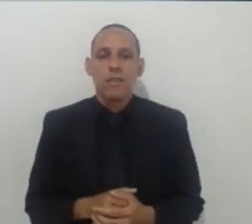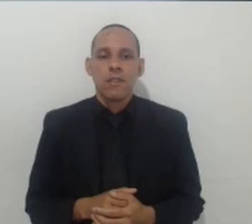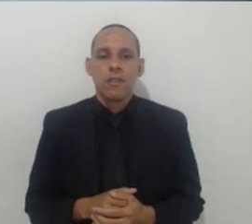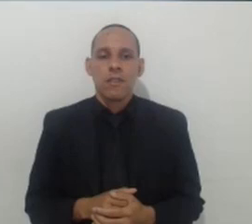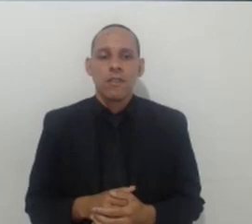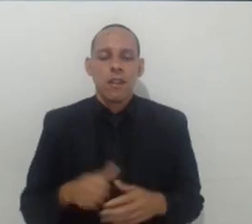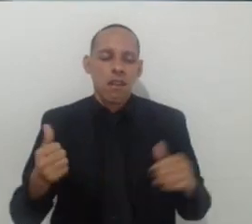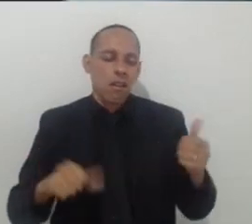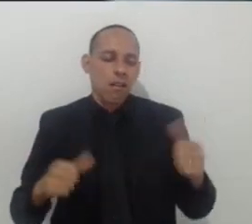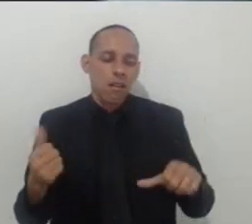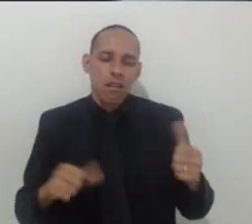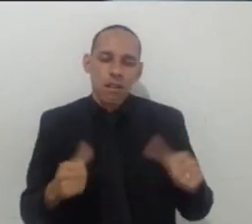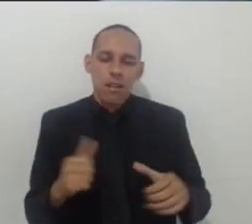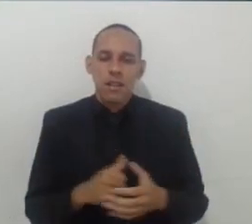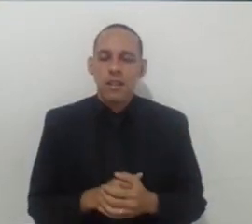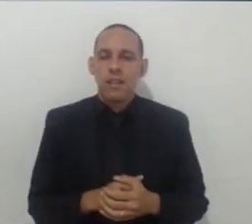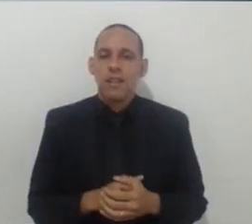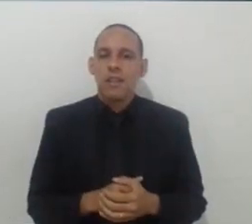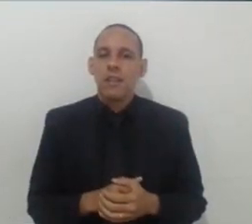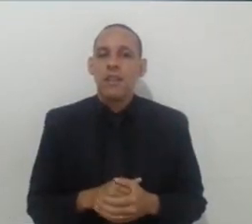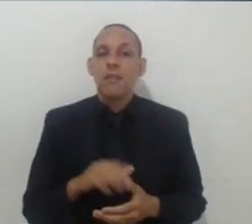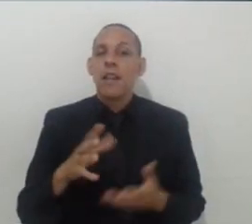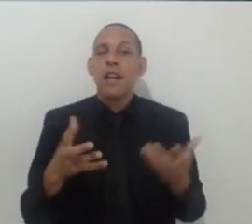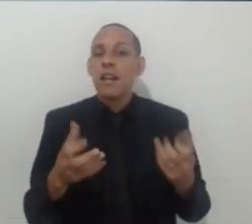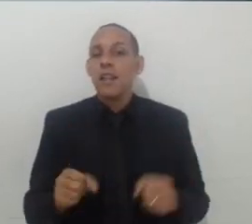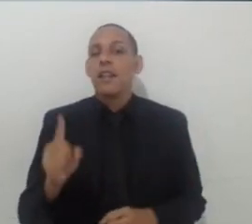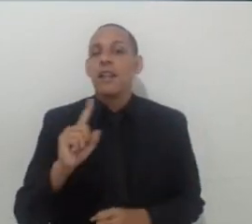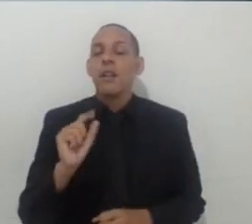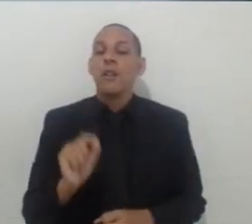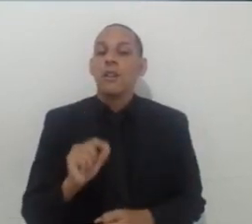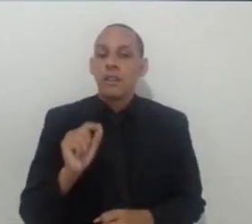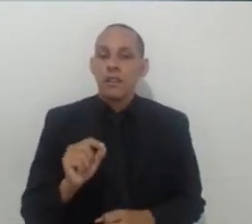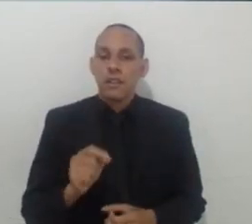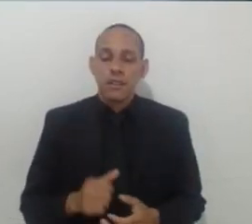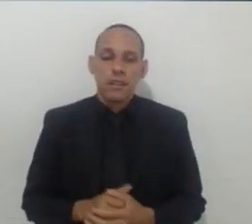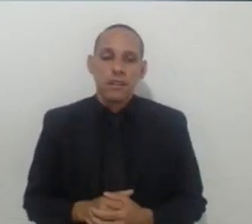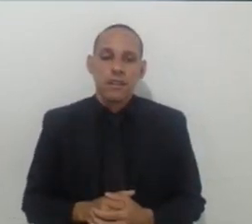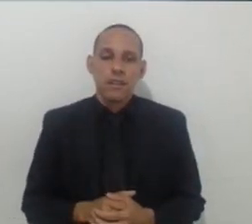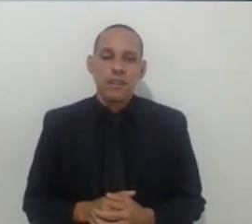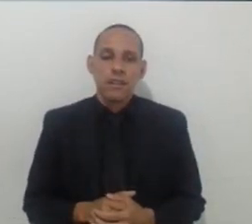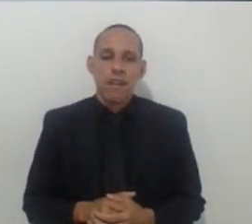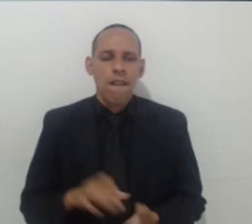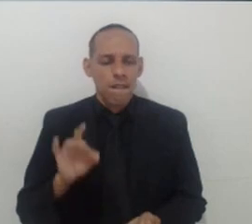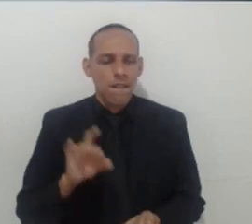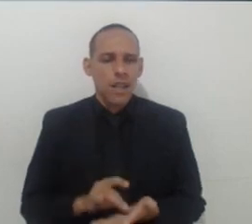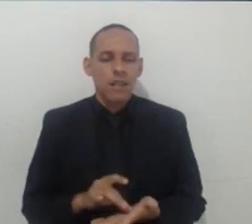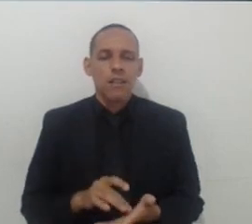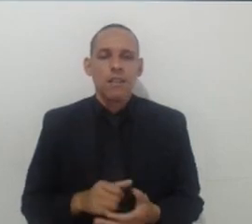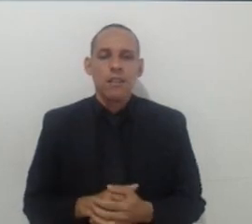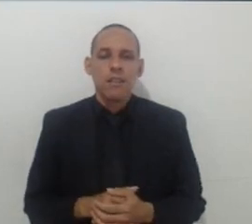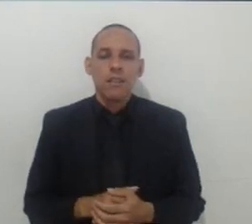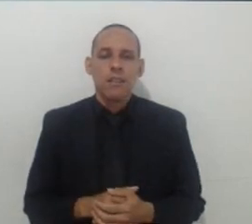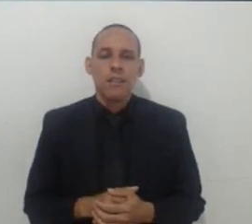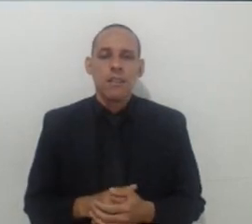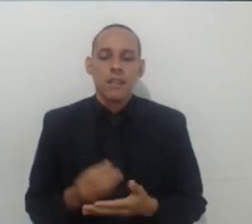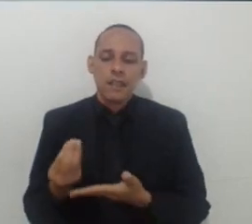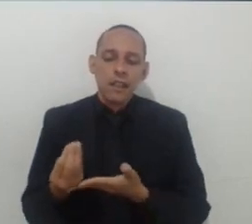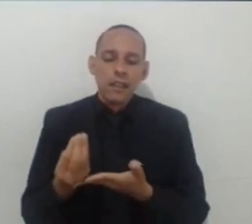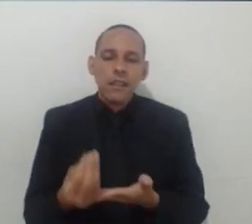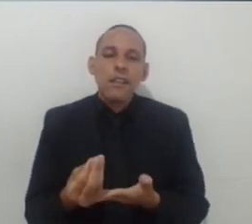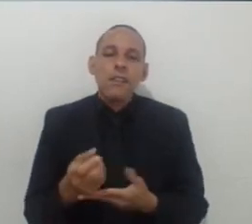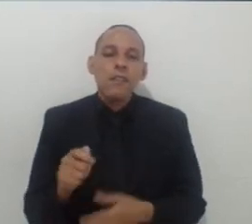analisaram essa prova e não admitiram como fato a entrega das chaves juntamente